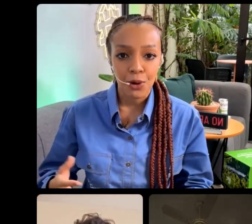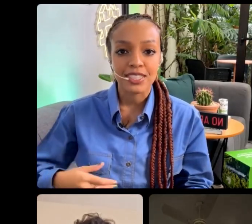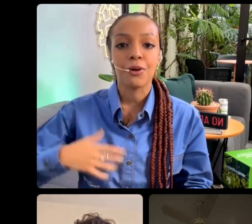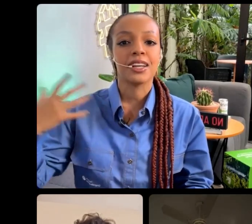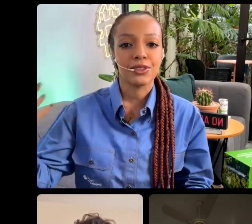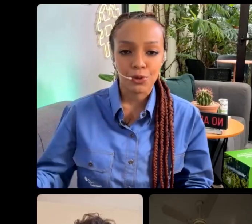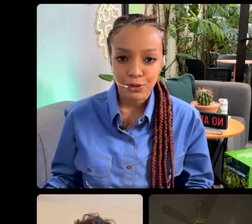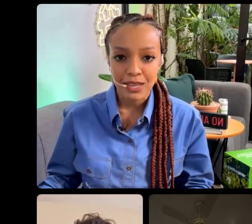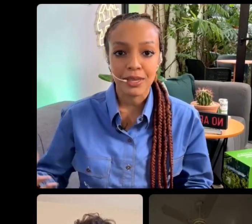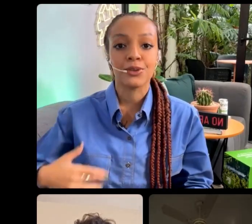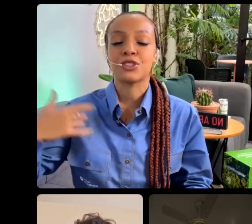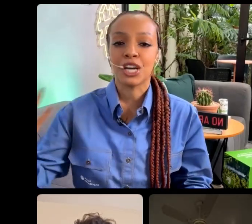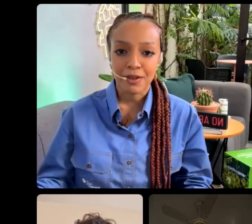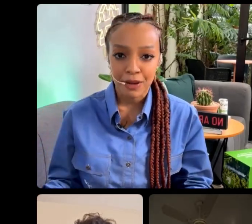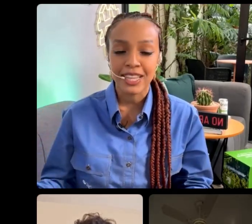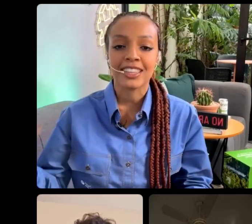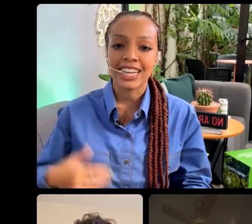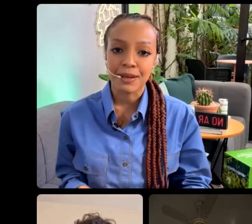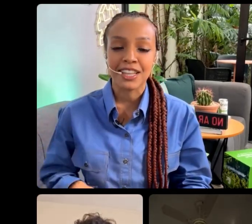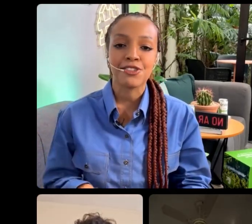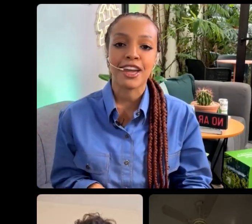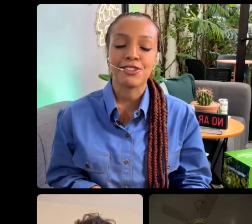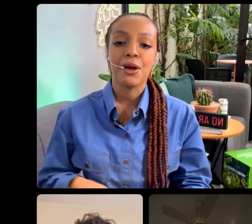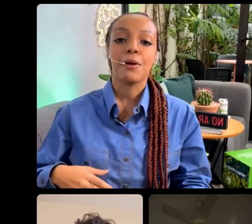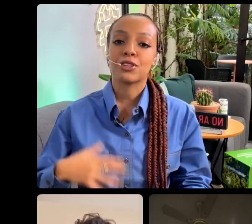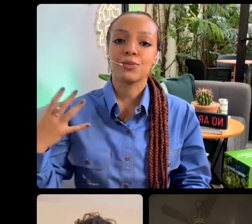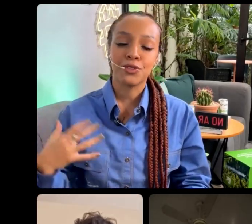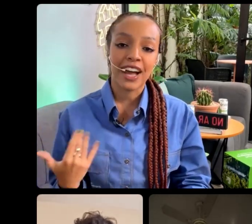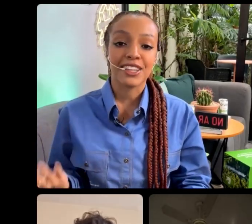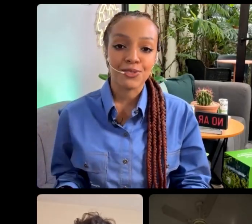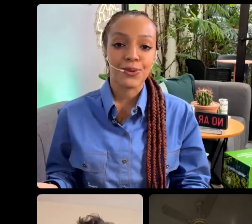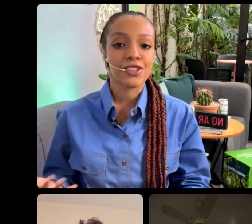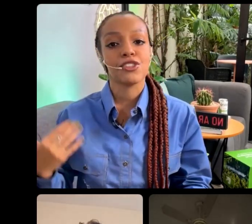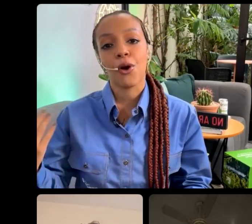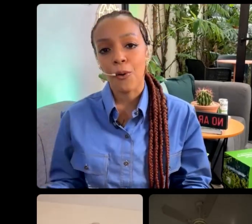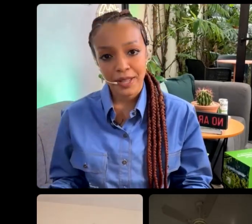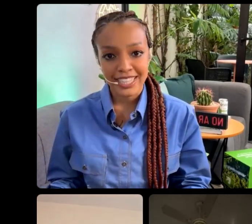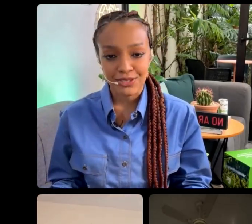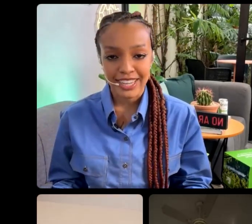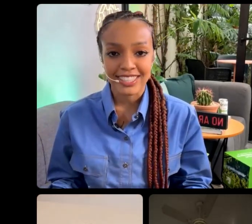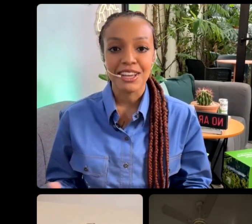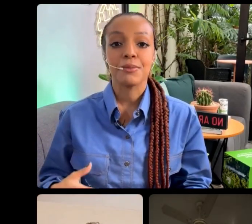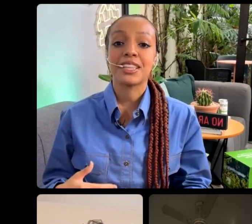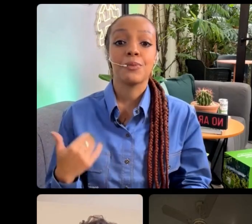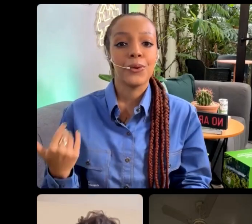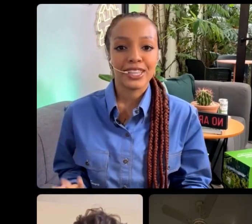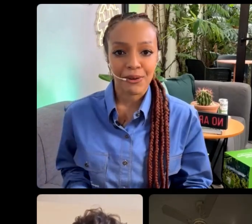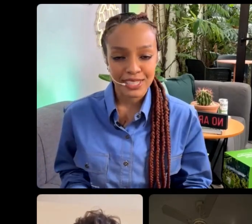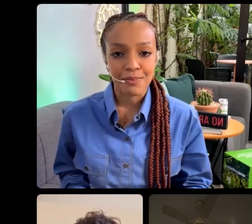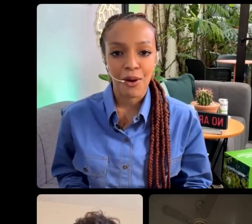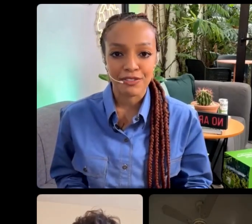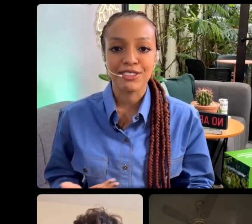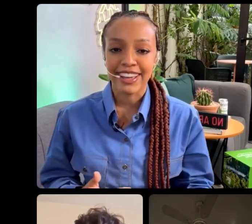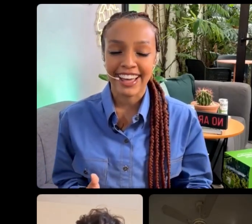com mais pessoas. Então, manda no grupo dos amigos, chama a família, traz bastante gente, para todo mundo ficar aqui junto com a gente, pela natureza, porque tem